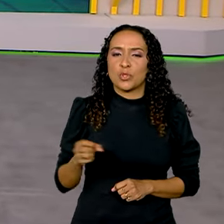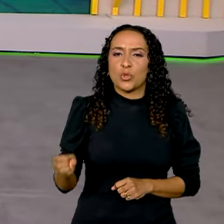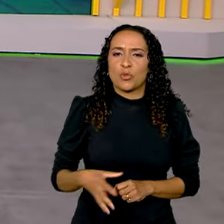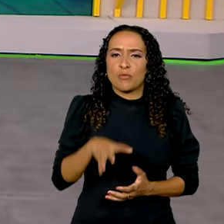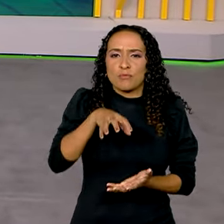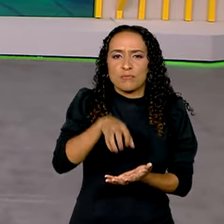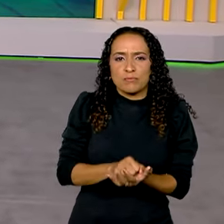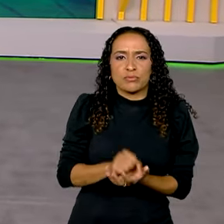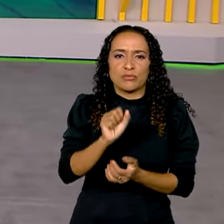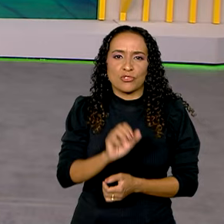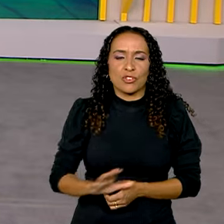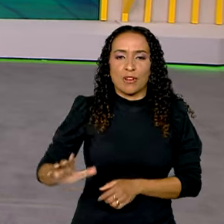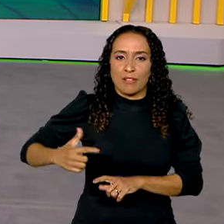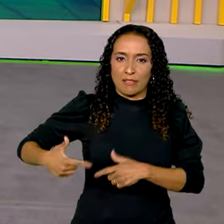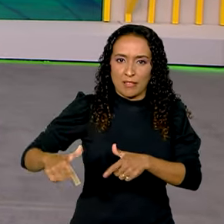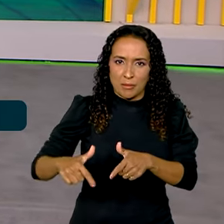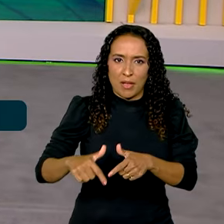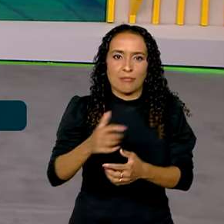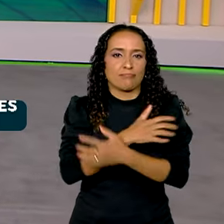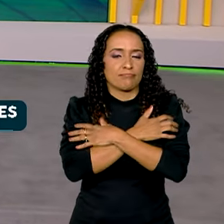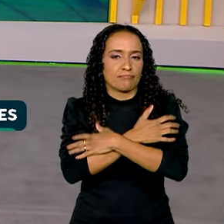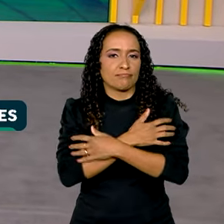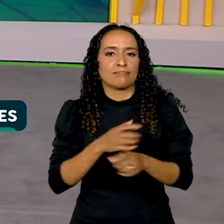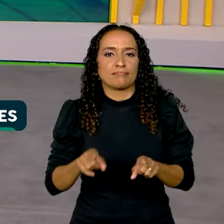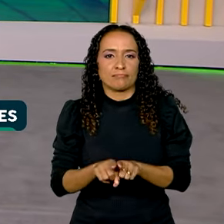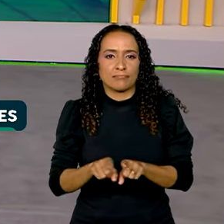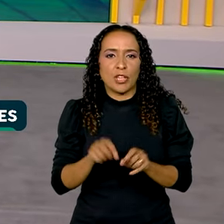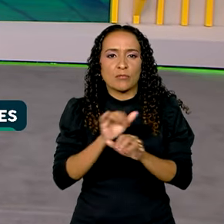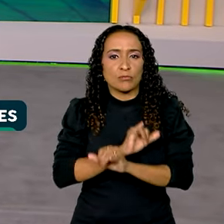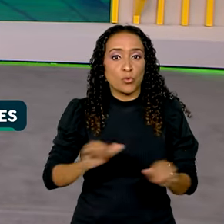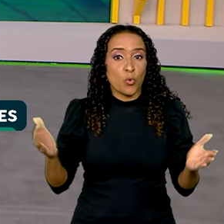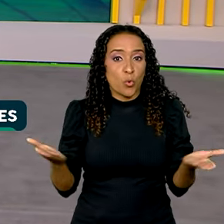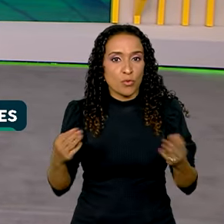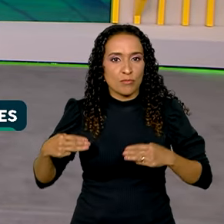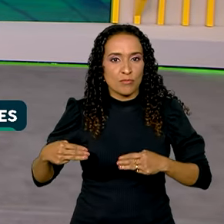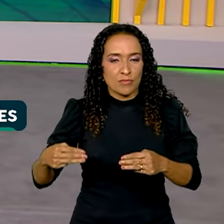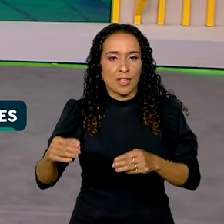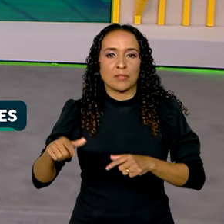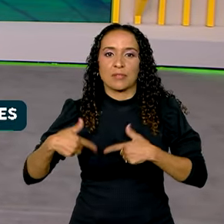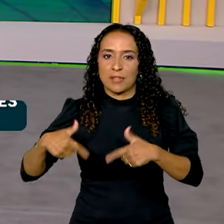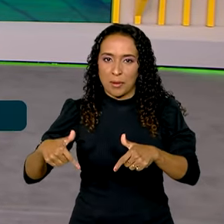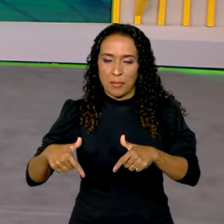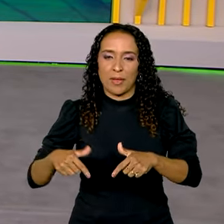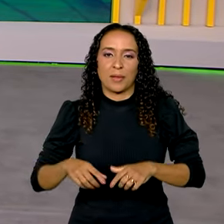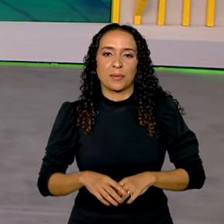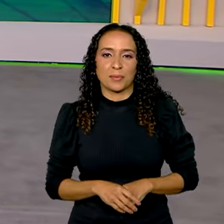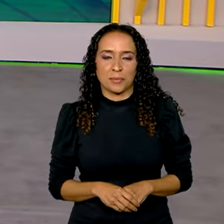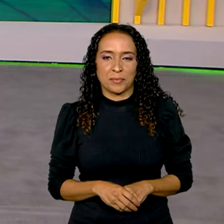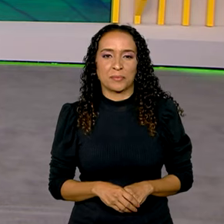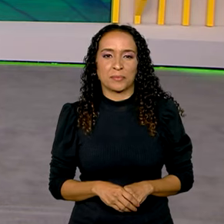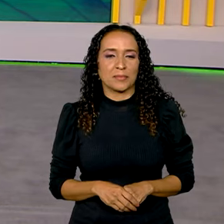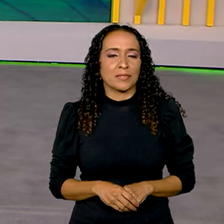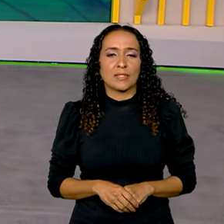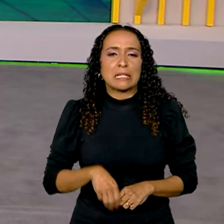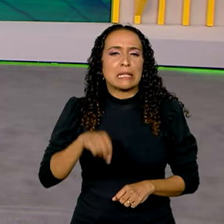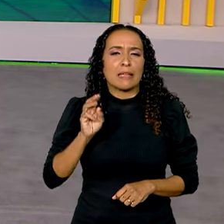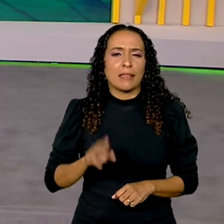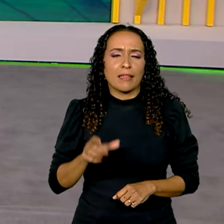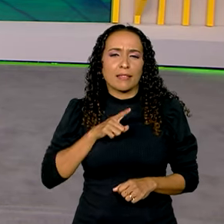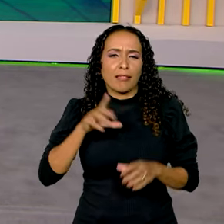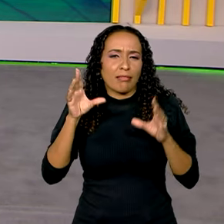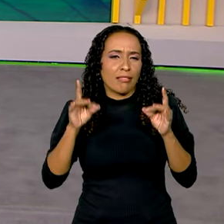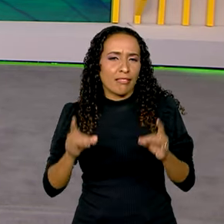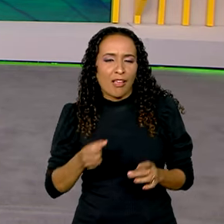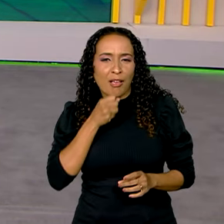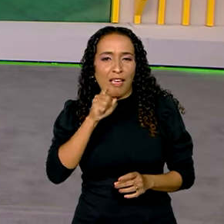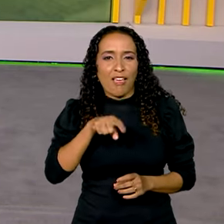Cadastro Geral de Empregados e Desempregados e foram divulgados hoje pelo Ministério do Trabalho e Emprego. E quem tem os detalhes